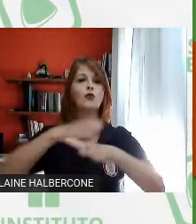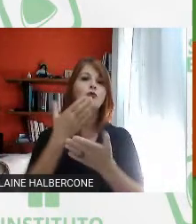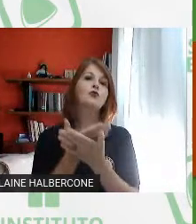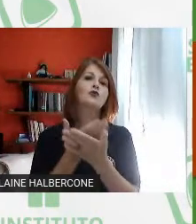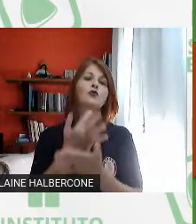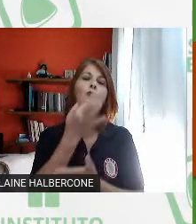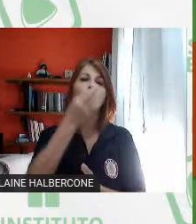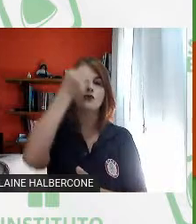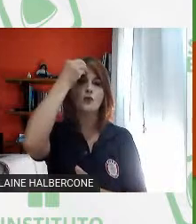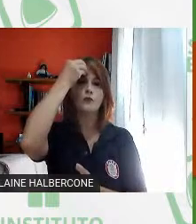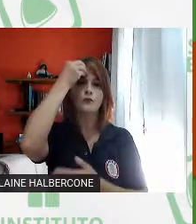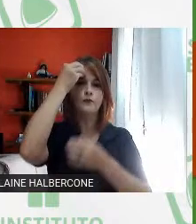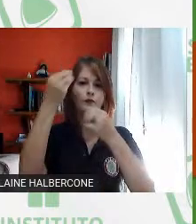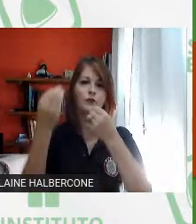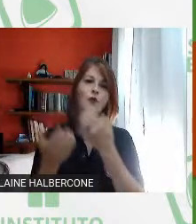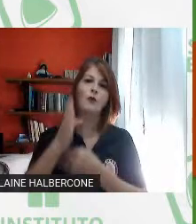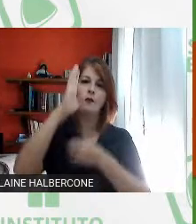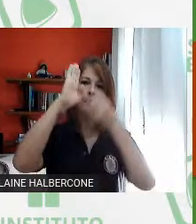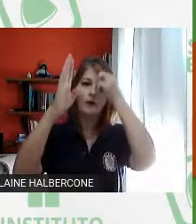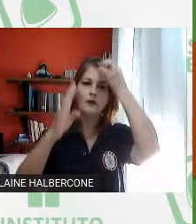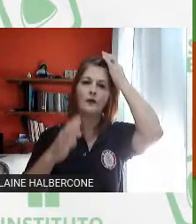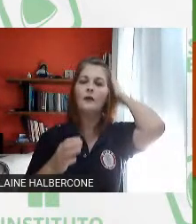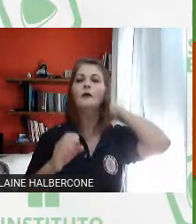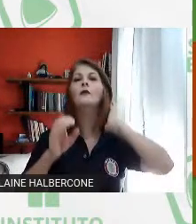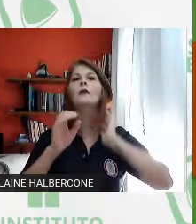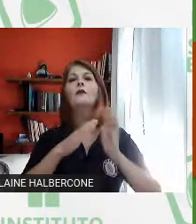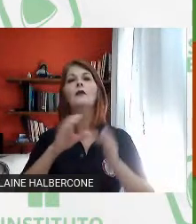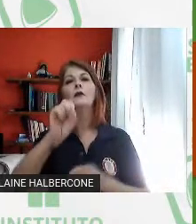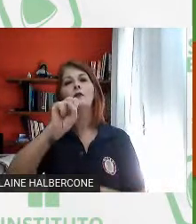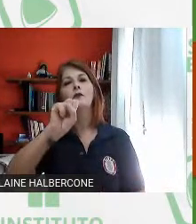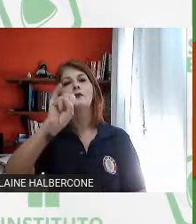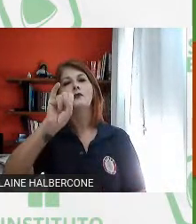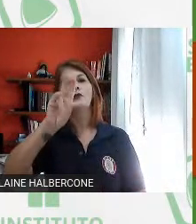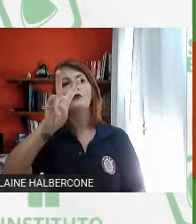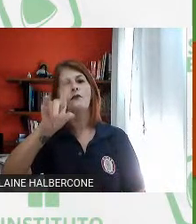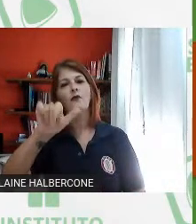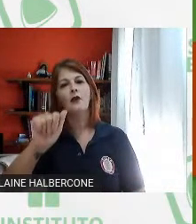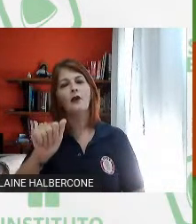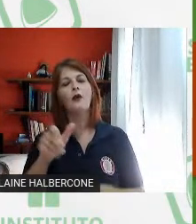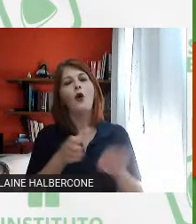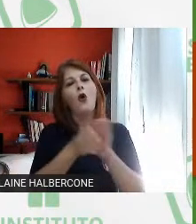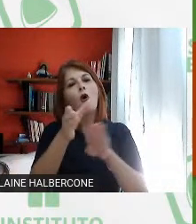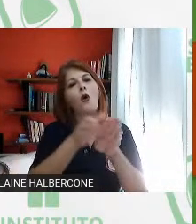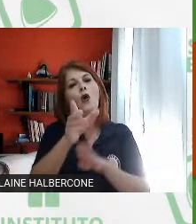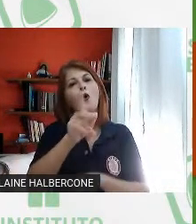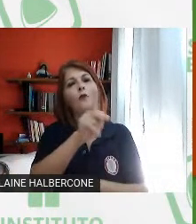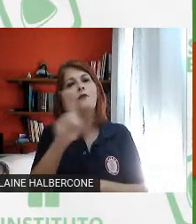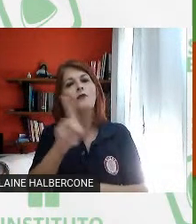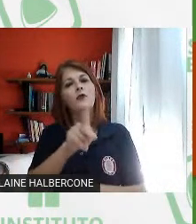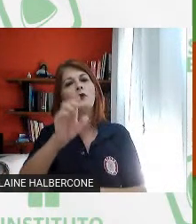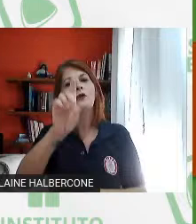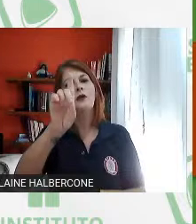funções. Como preceptora, Silvia dos Santos Costa e como docente orientadora, Daniela Santa